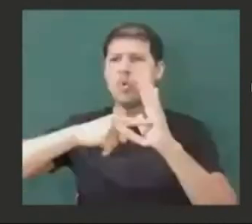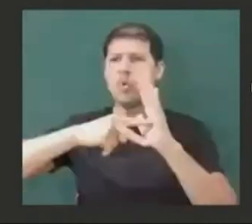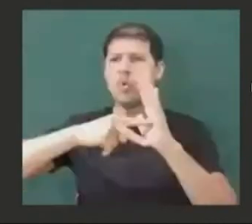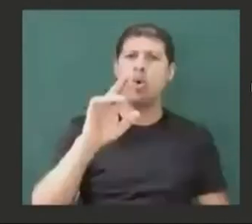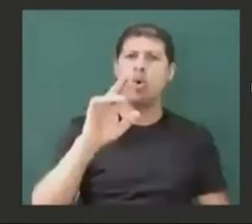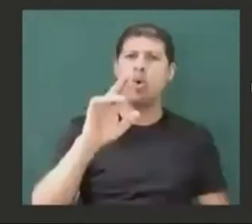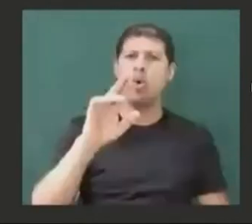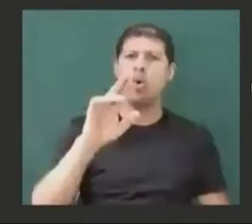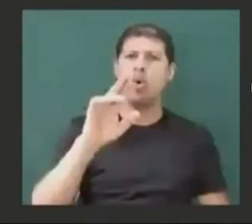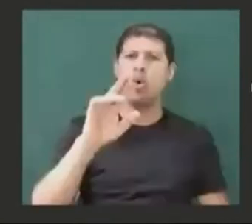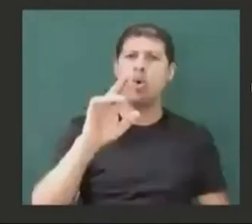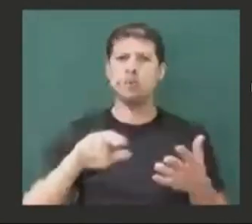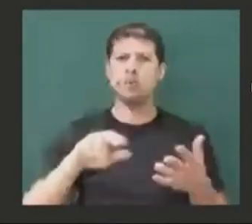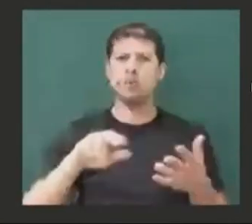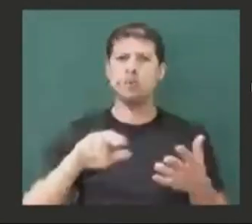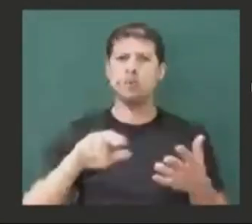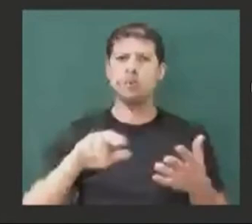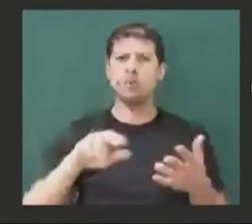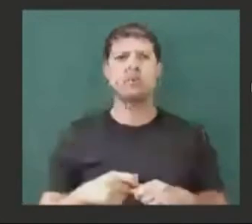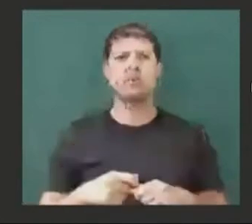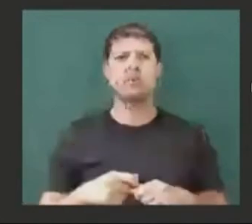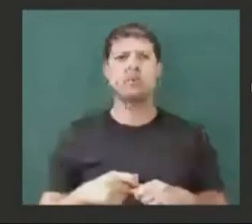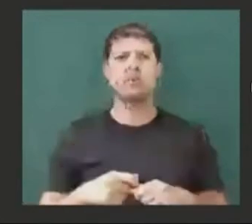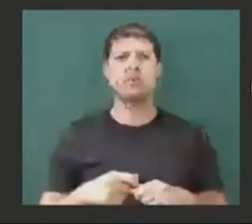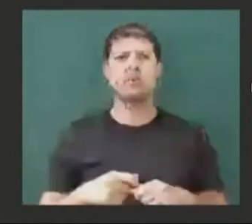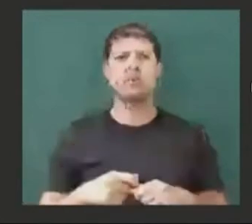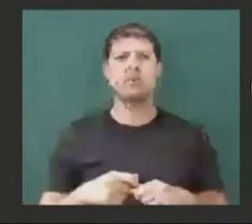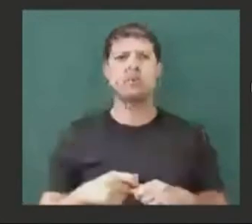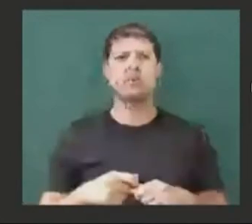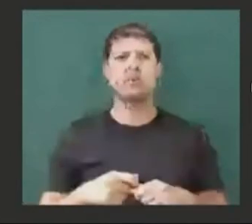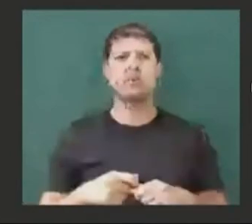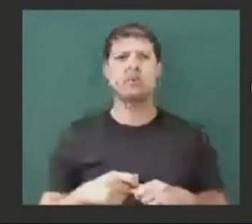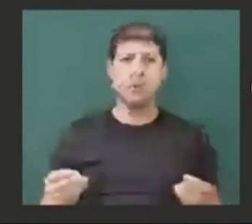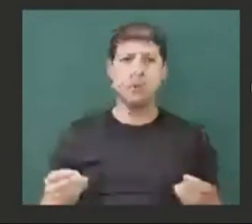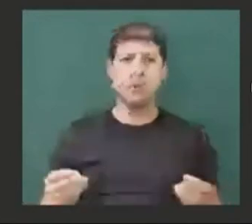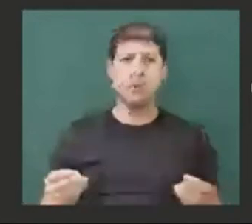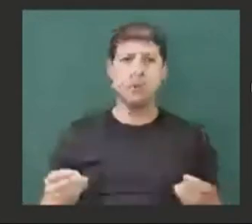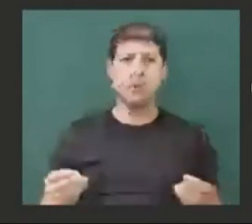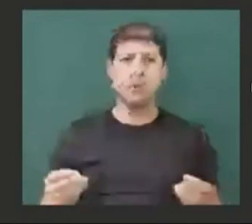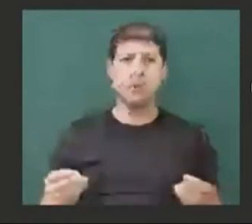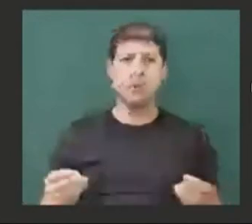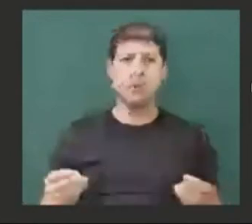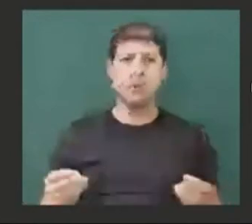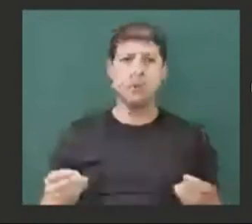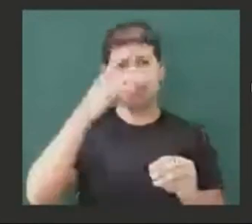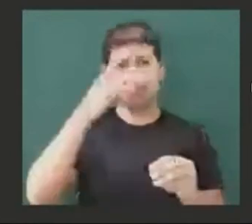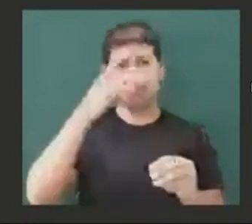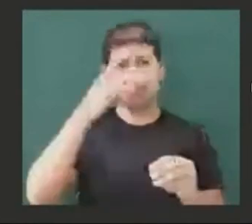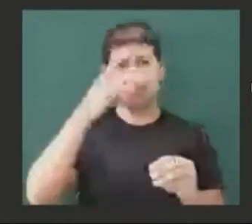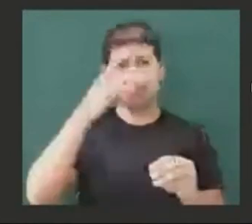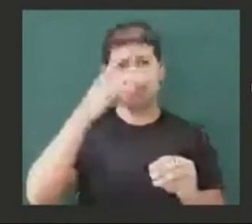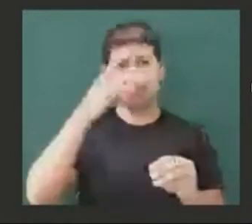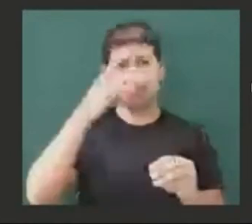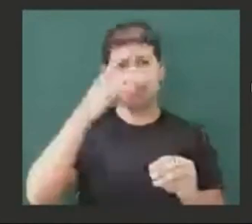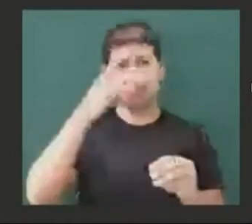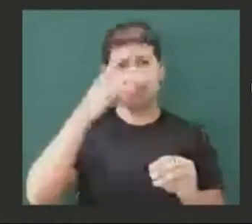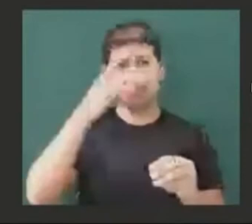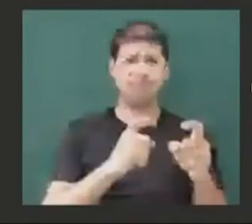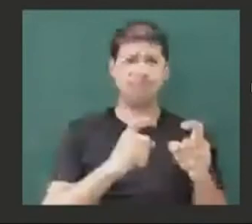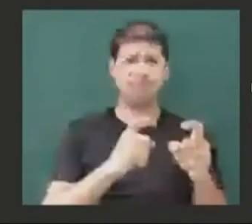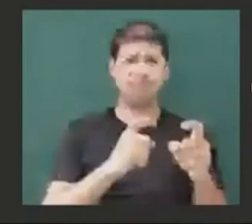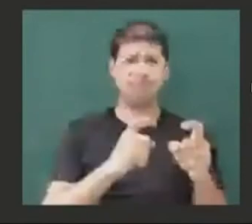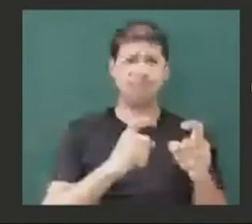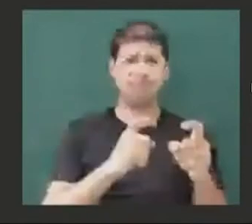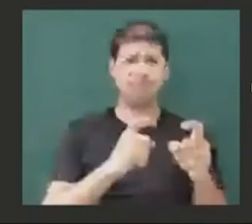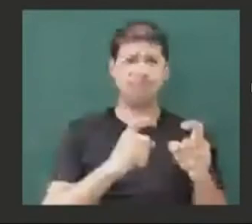seletiva, precisamos colocar mais os agentes, os catadores, nas discussões. Porque eu vejo que